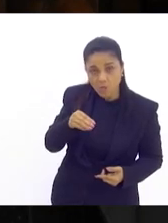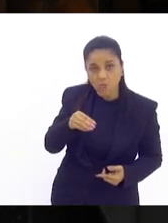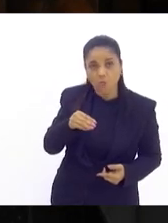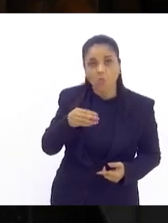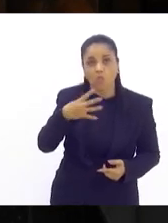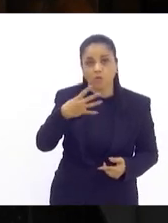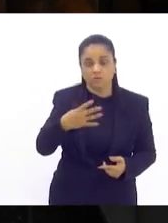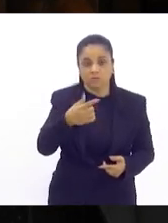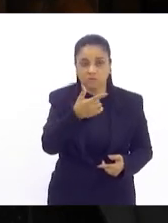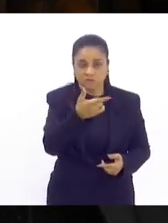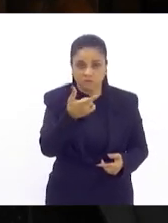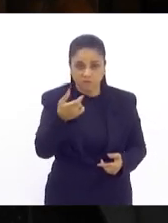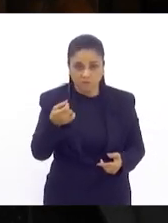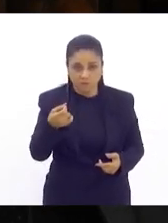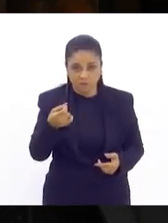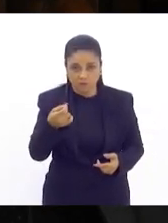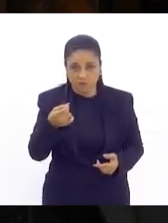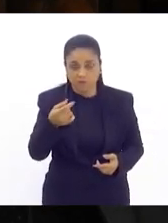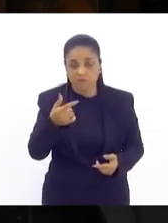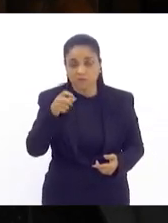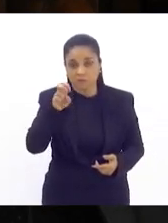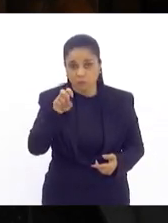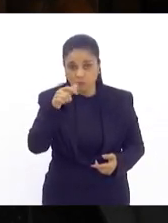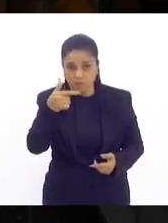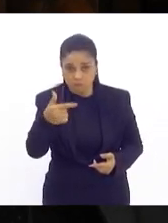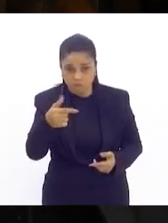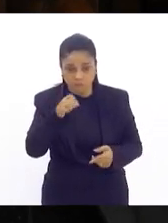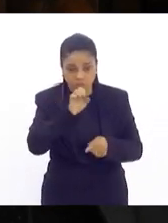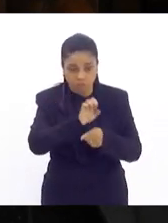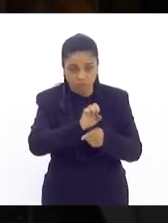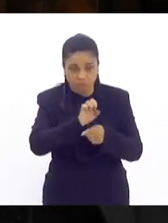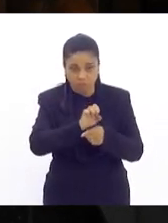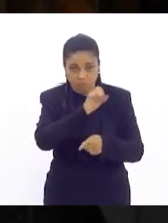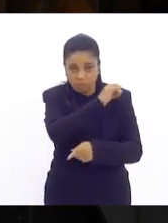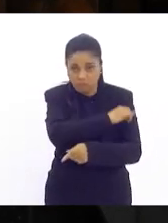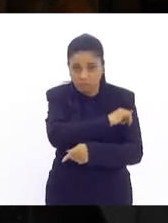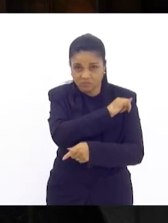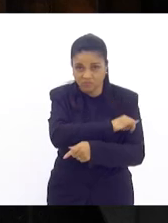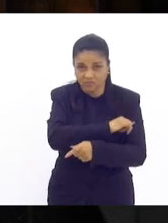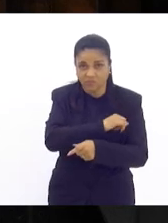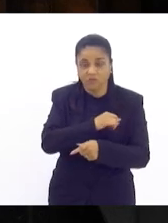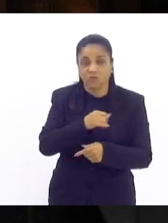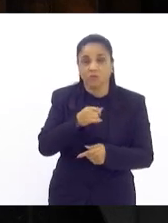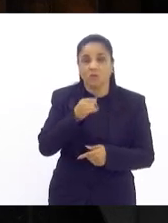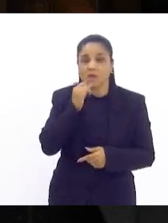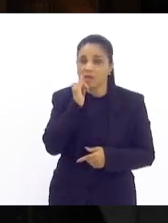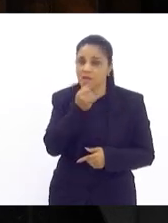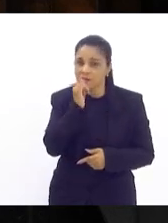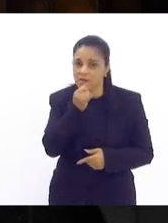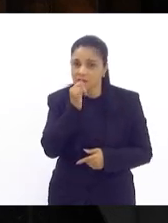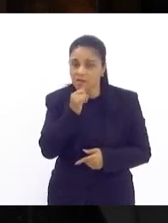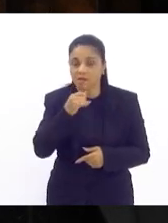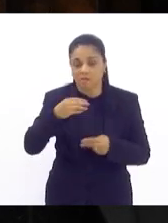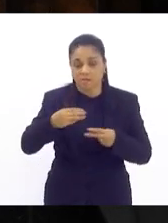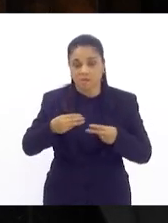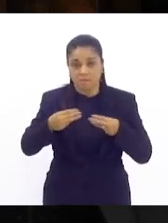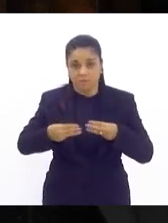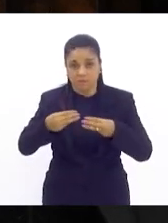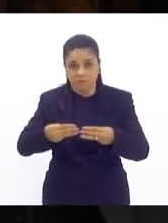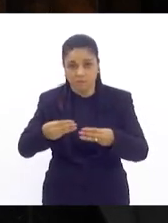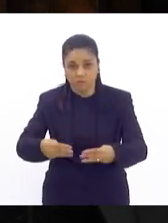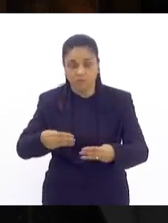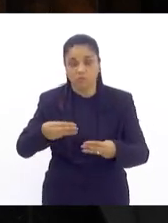do Rio de Janeiro cujo relator foi o Ministro Roberto Barroso O